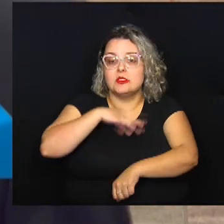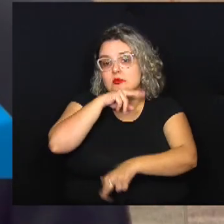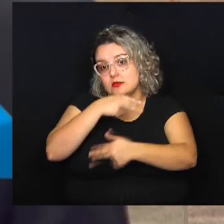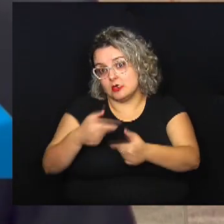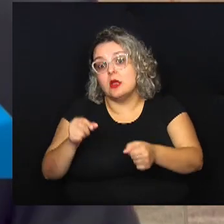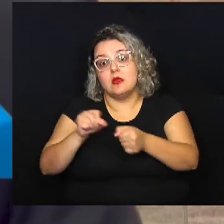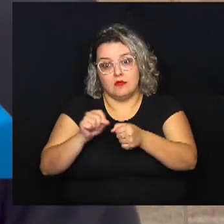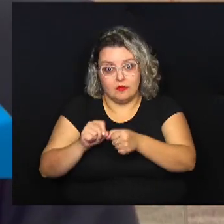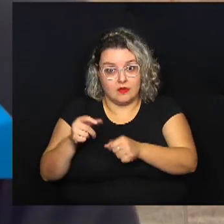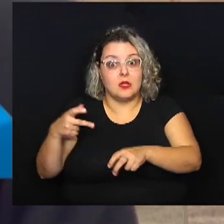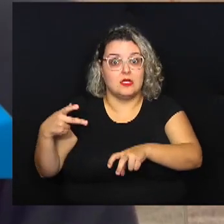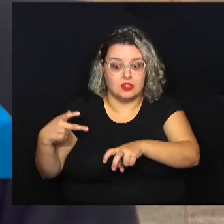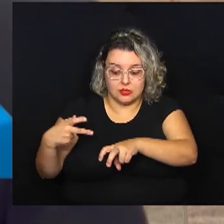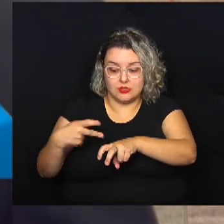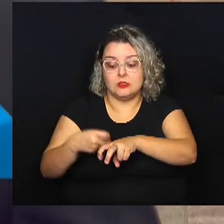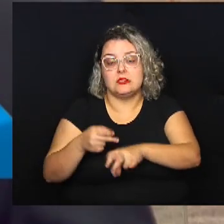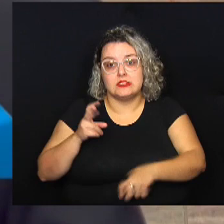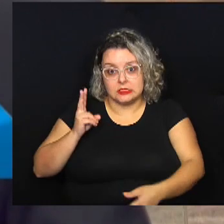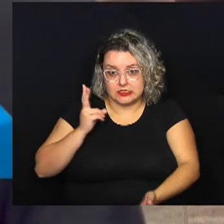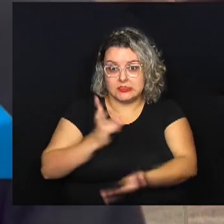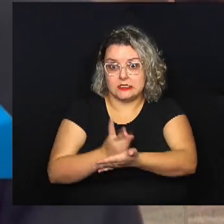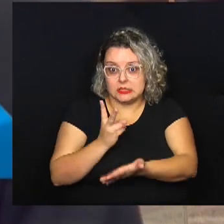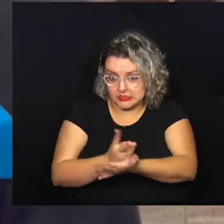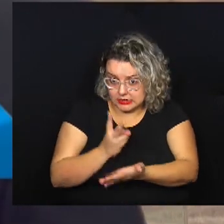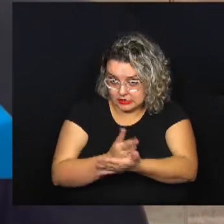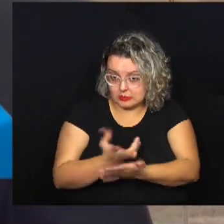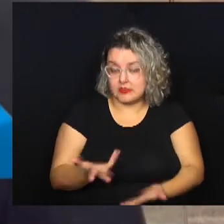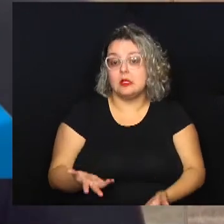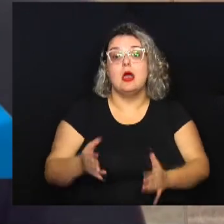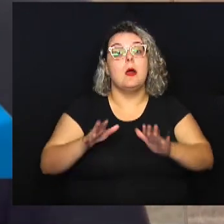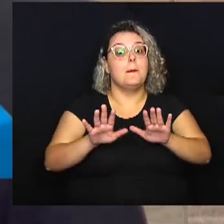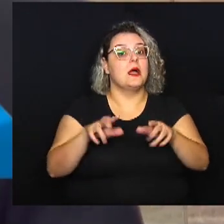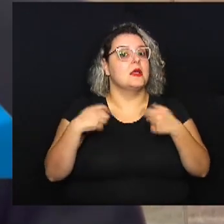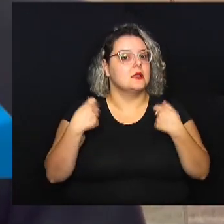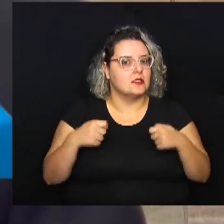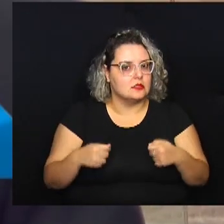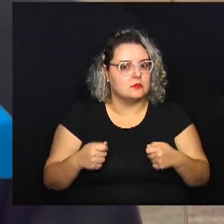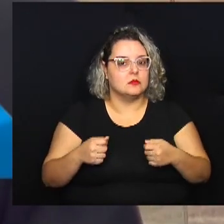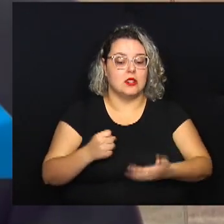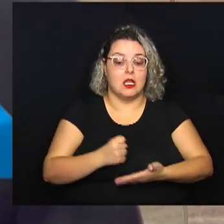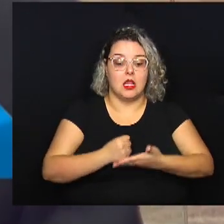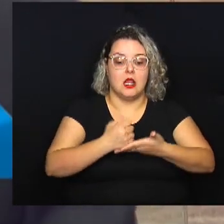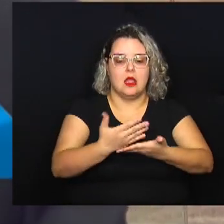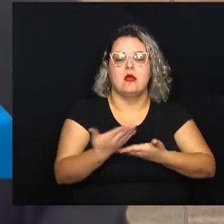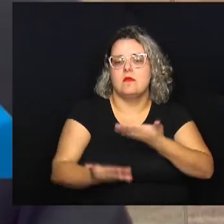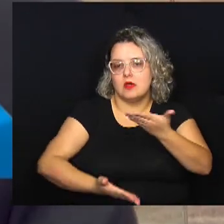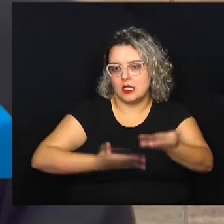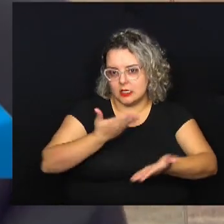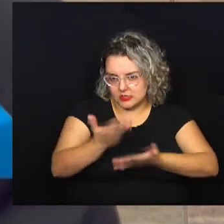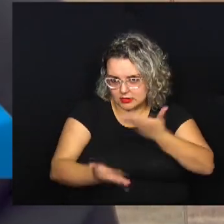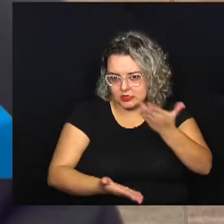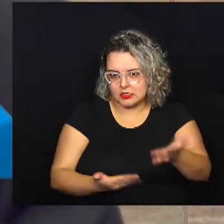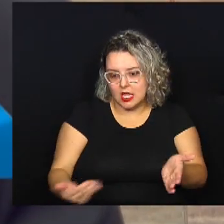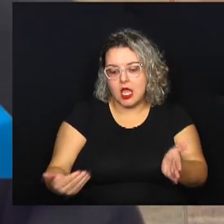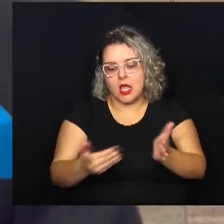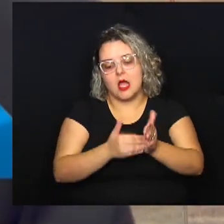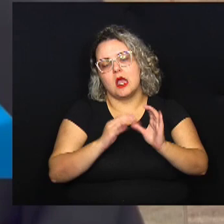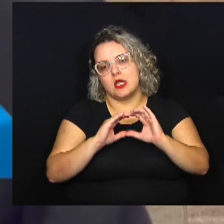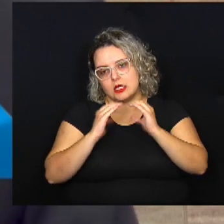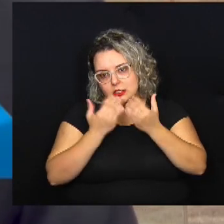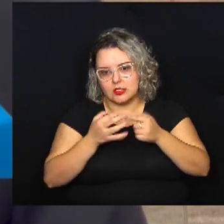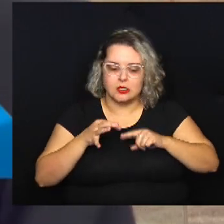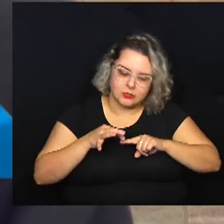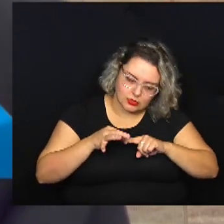essa vacinação com frequência, mas é necessário levar esse serviço até as comunidades,